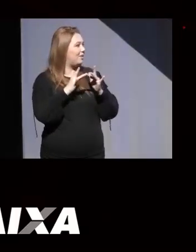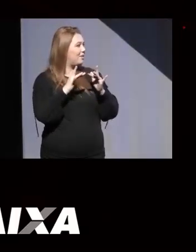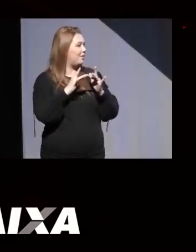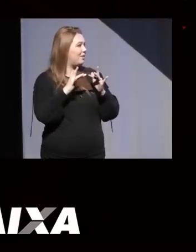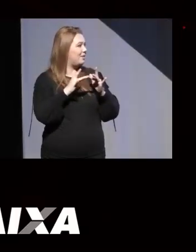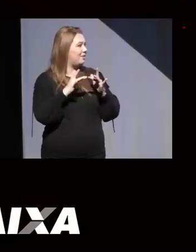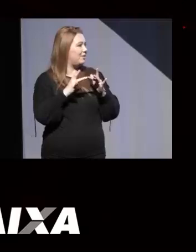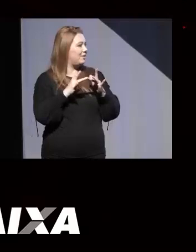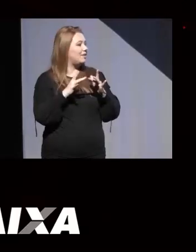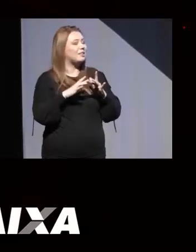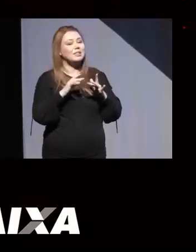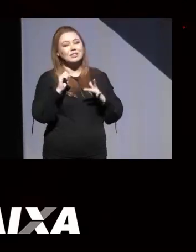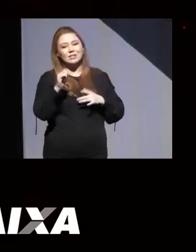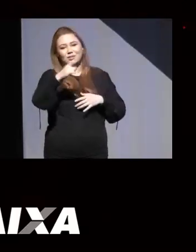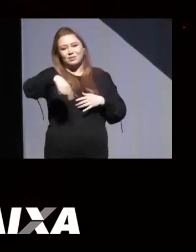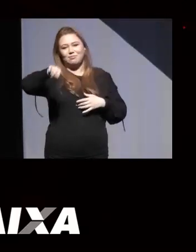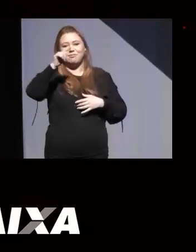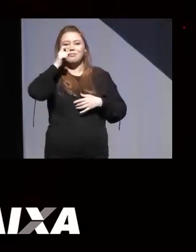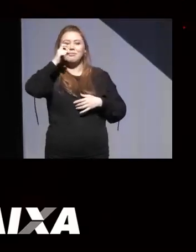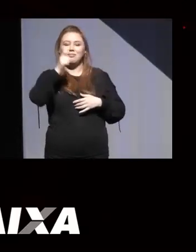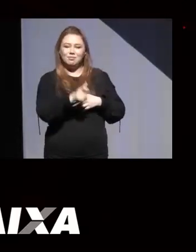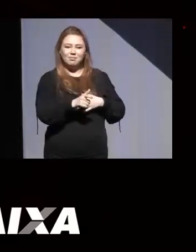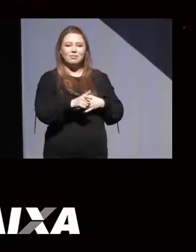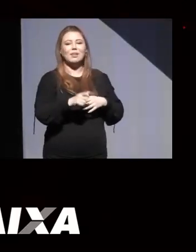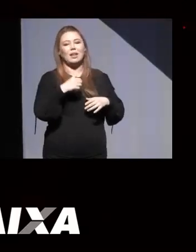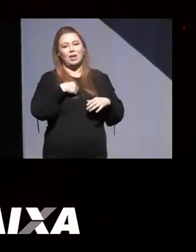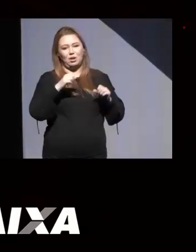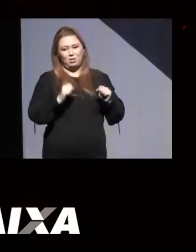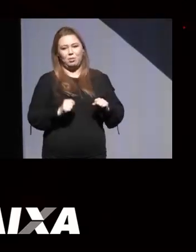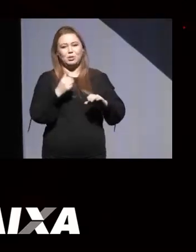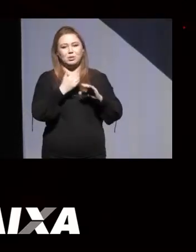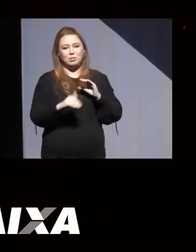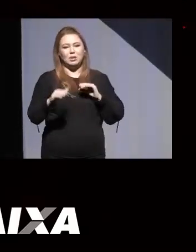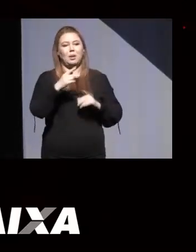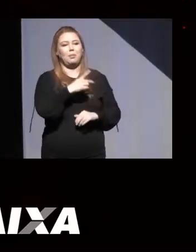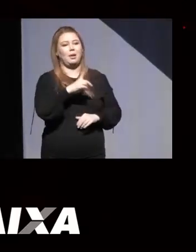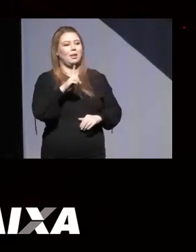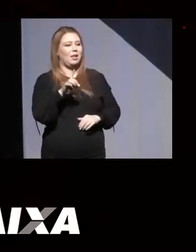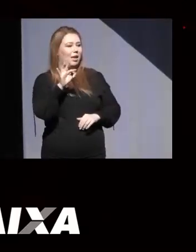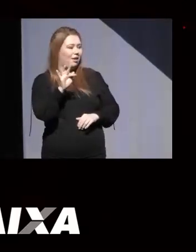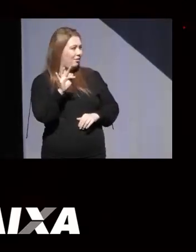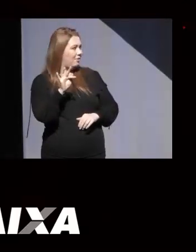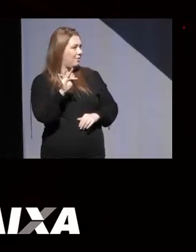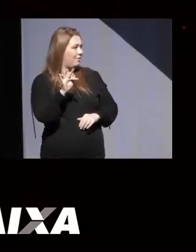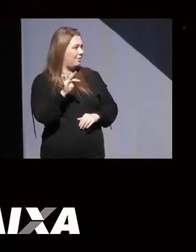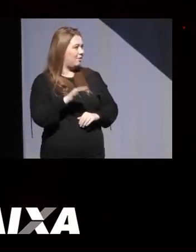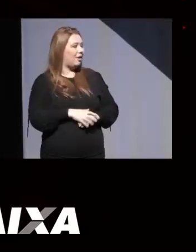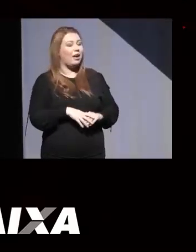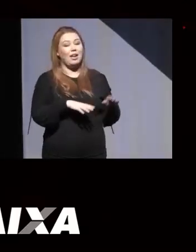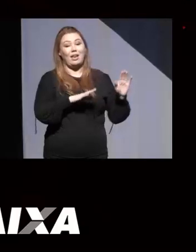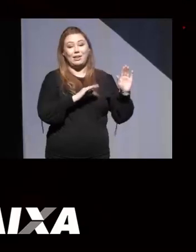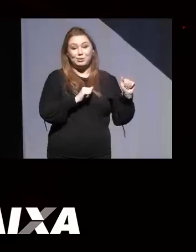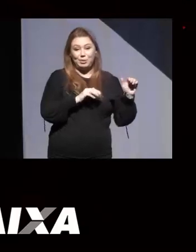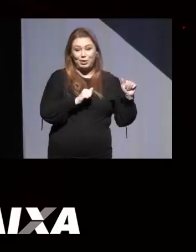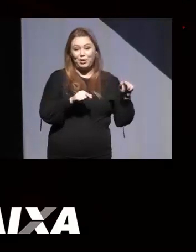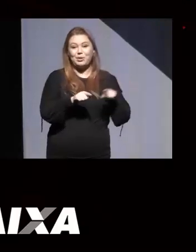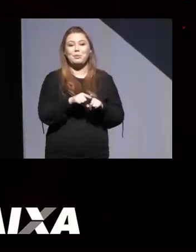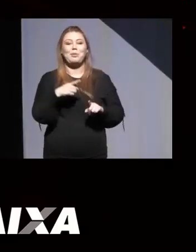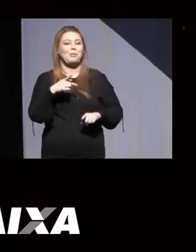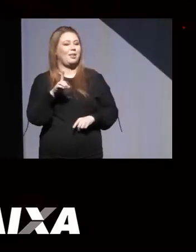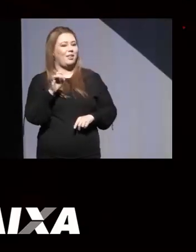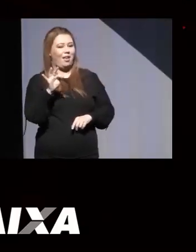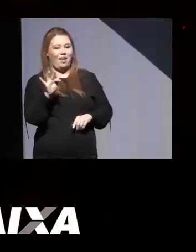aí, eventualmente, se alguém tiver interesse, eu tenho em PDF. Agora já em espanhol e PDF, já está